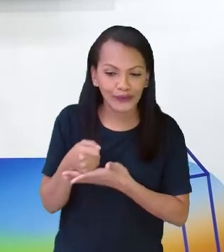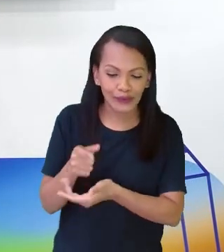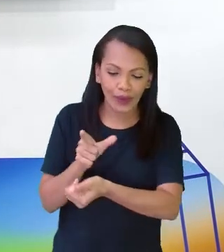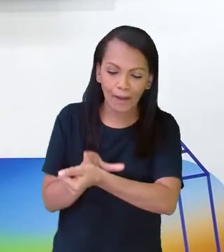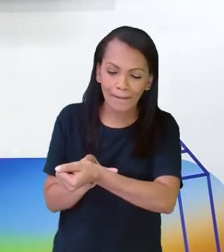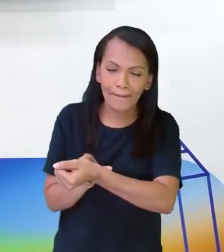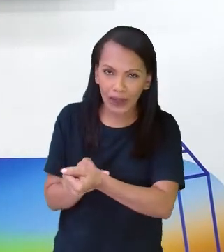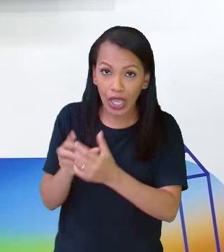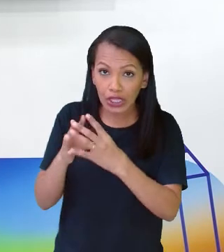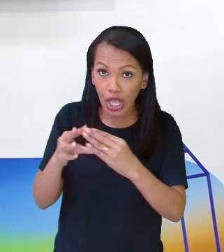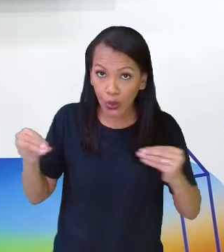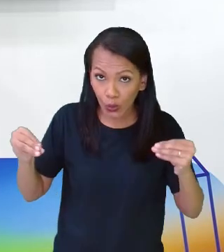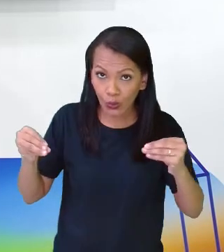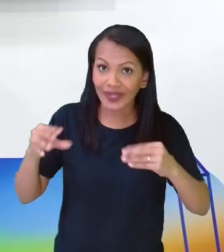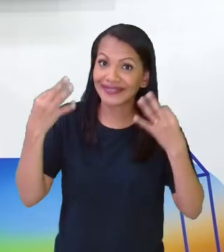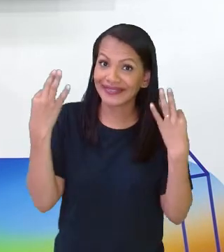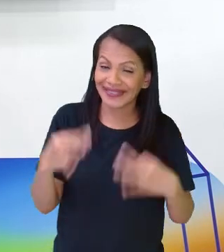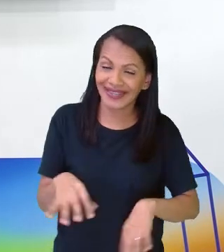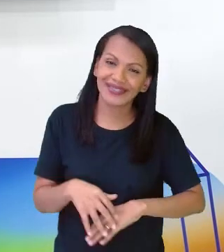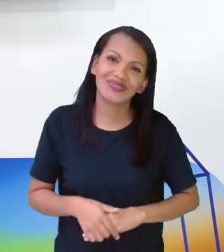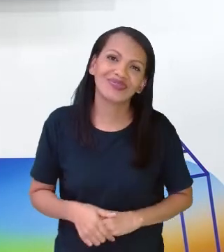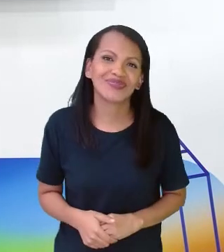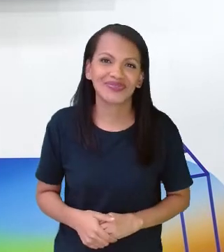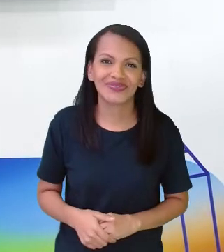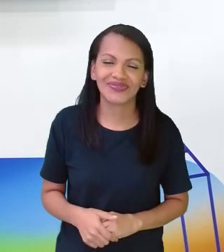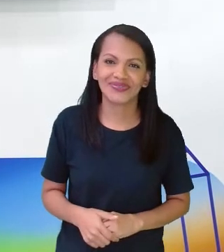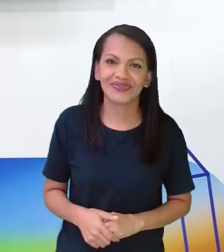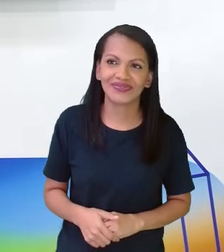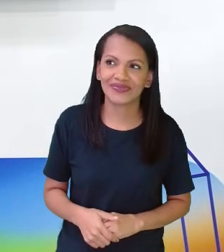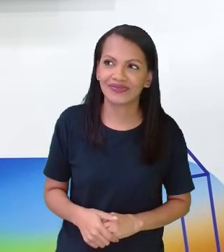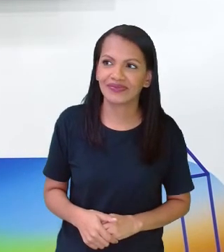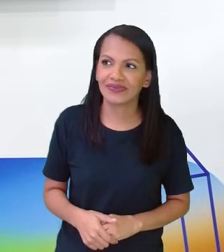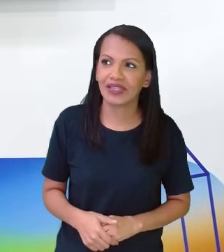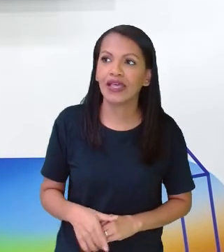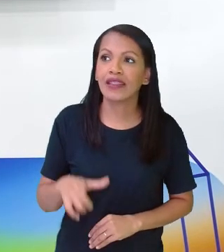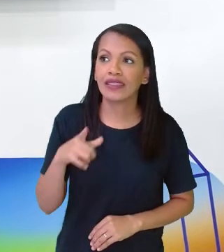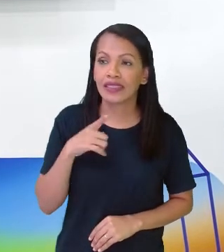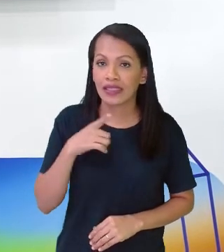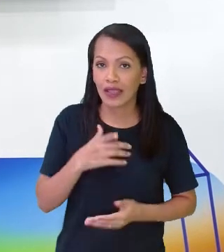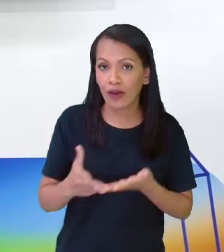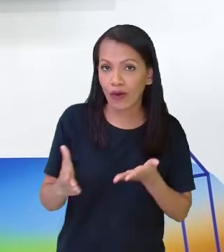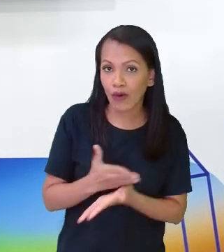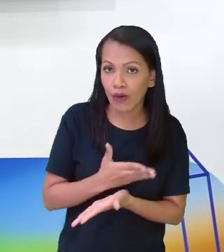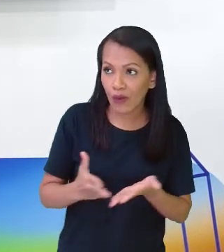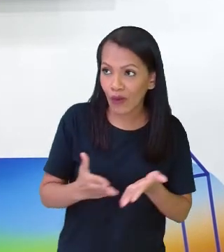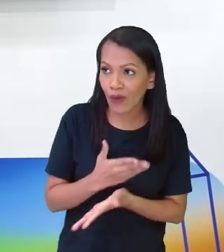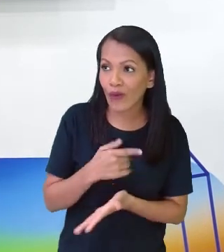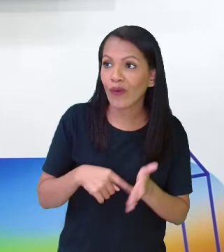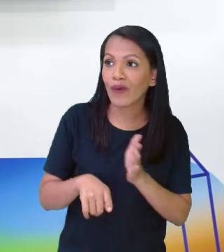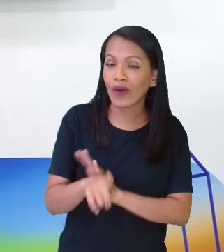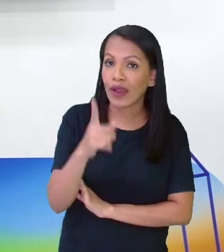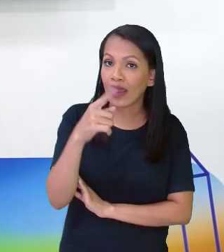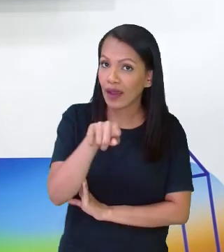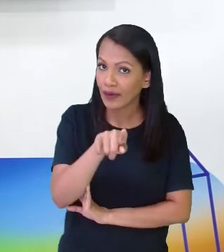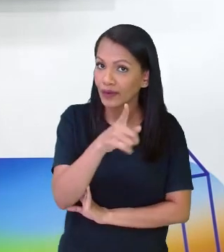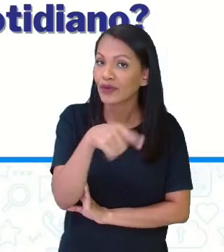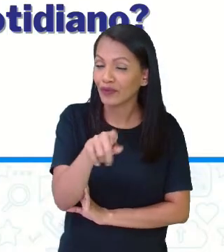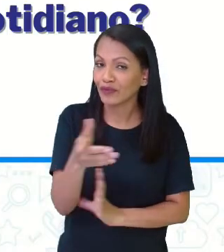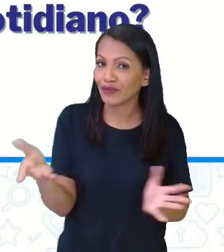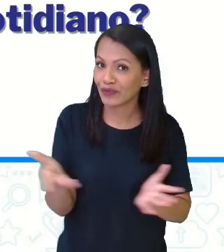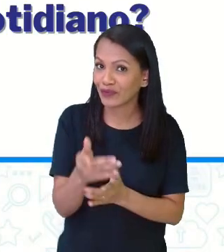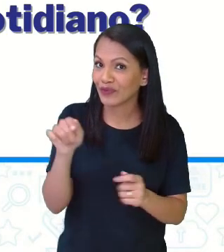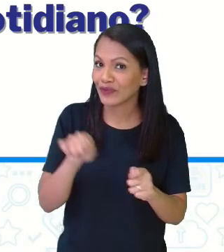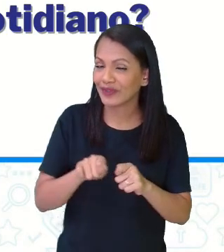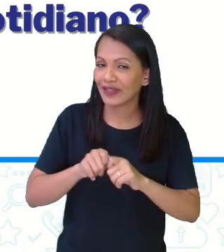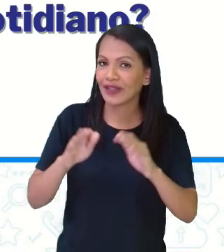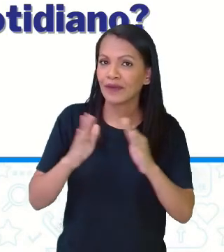na cicatrização. Beleza? Será que tem mais alguma pra gente? Tem, mas essa agora é com